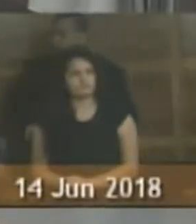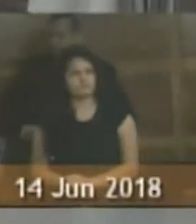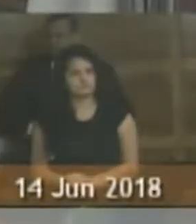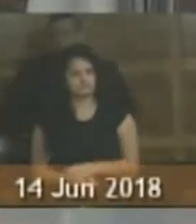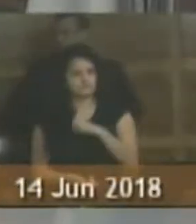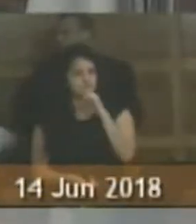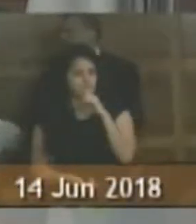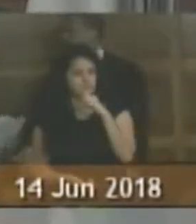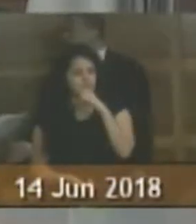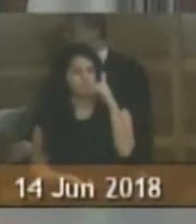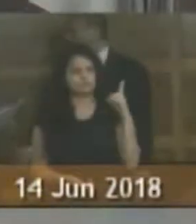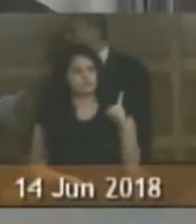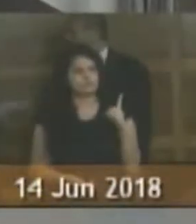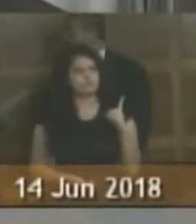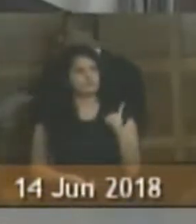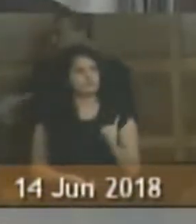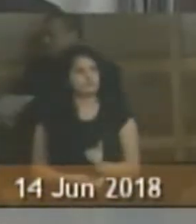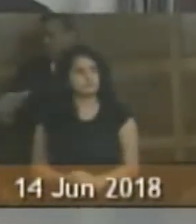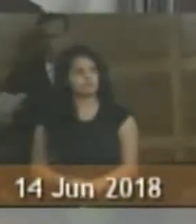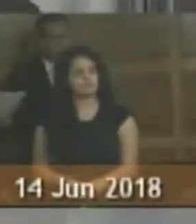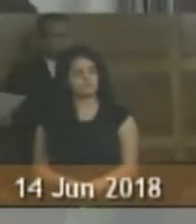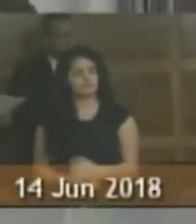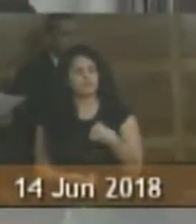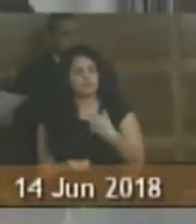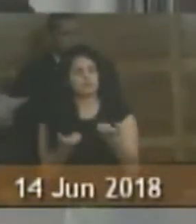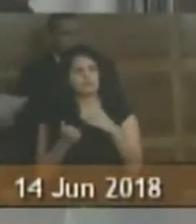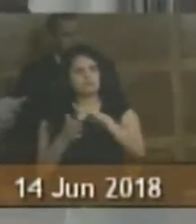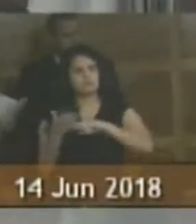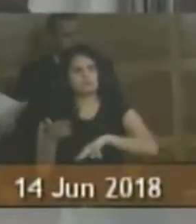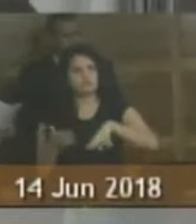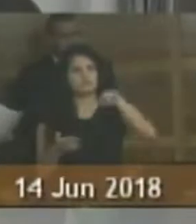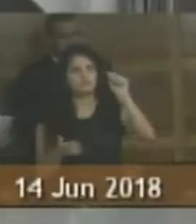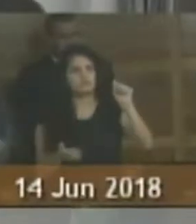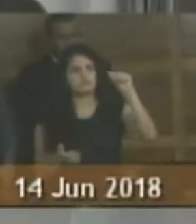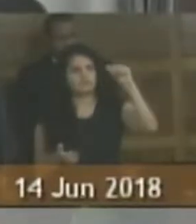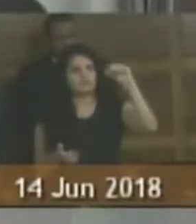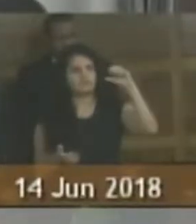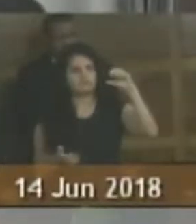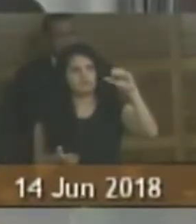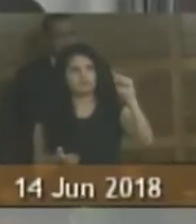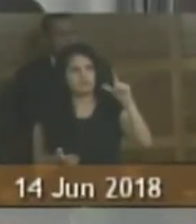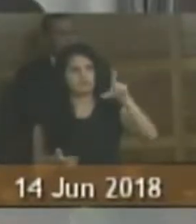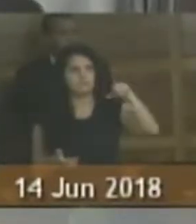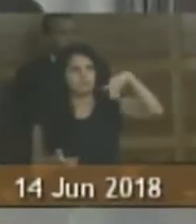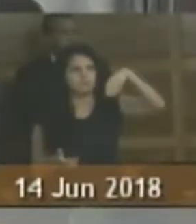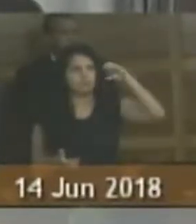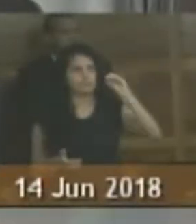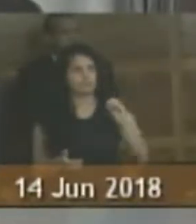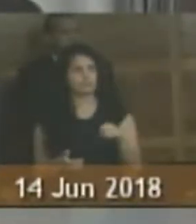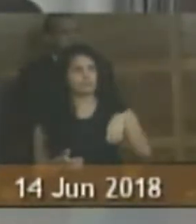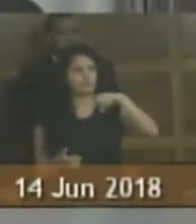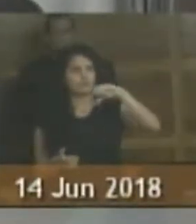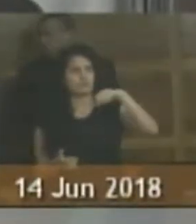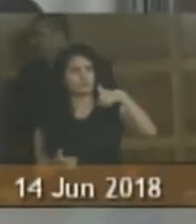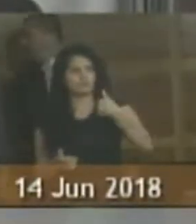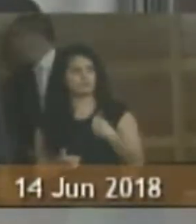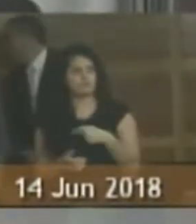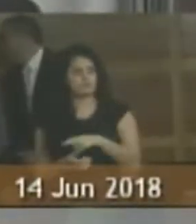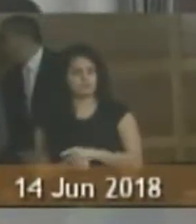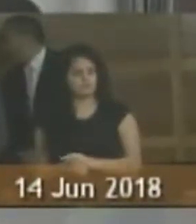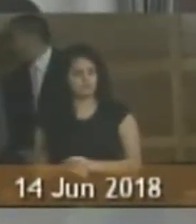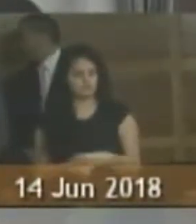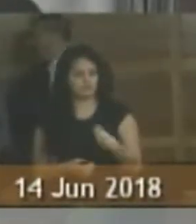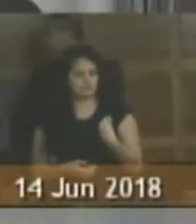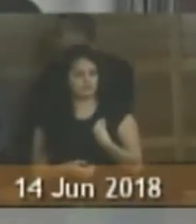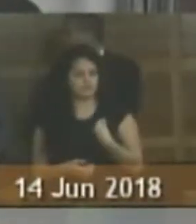Senhoras e senhores, muito bom dia. Quero ler o trecho bíblico, Salmo 91, do versículo 1 ao 7. Aquele que habita no